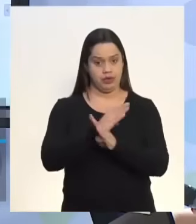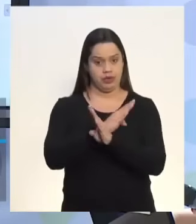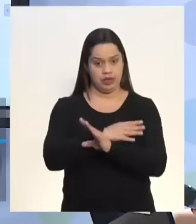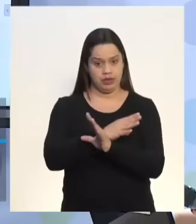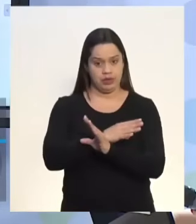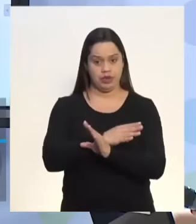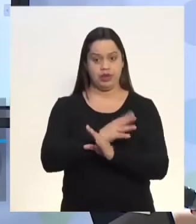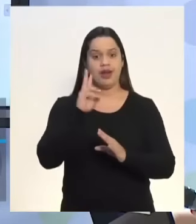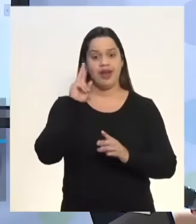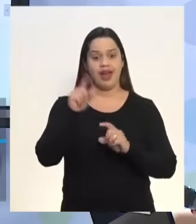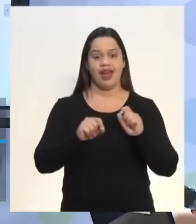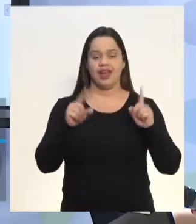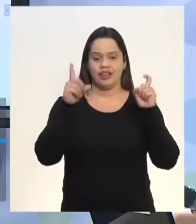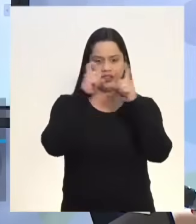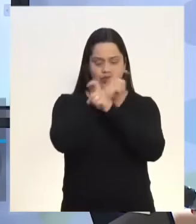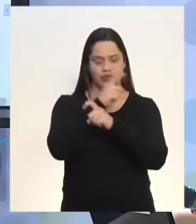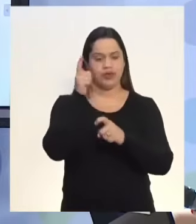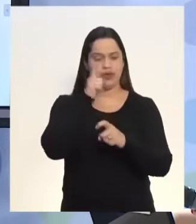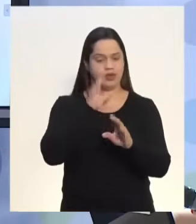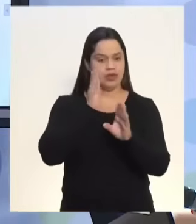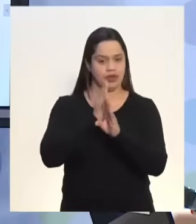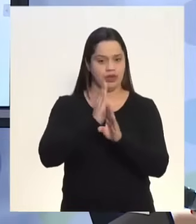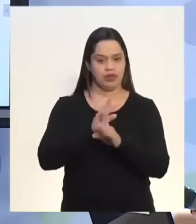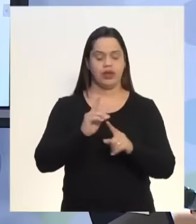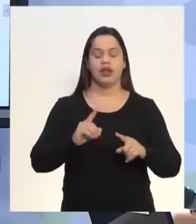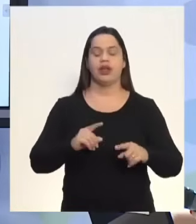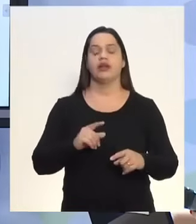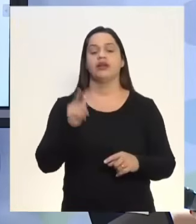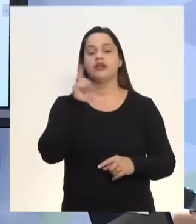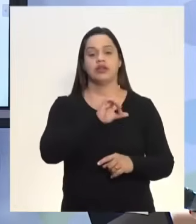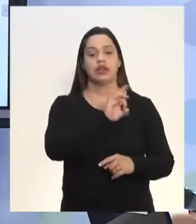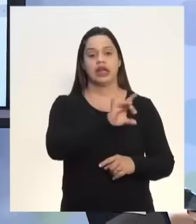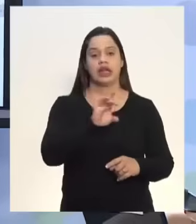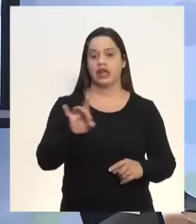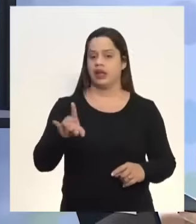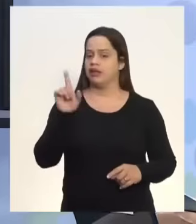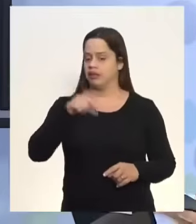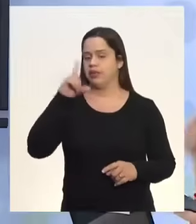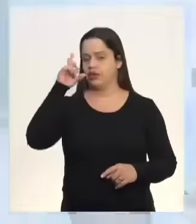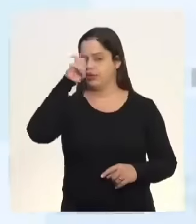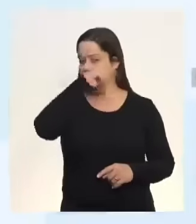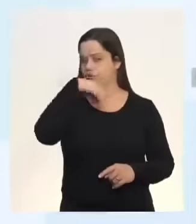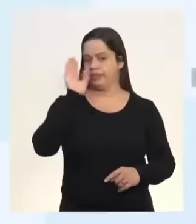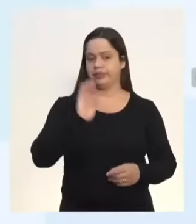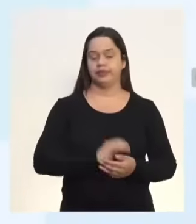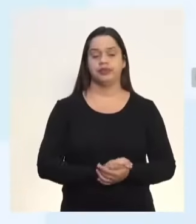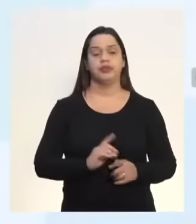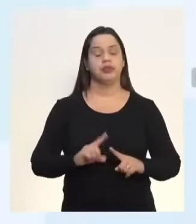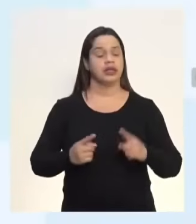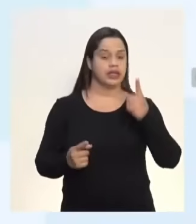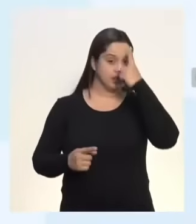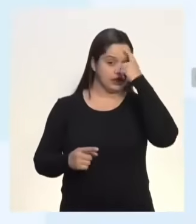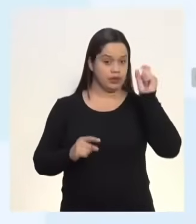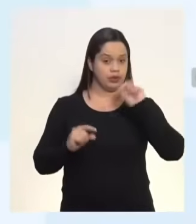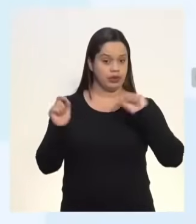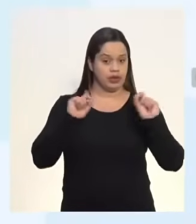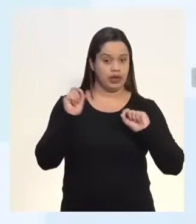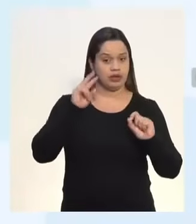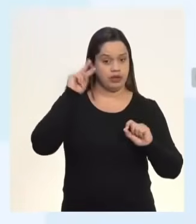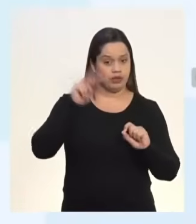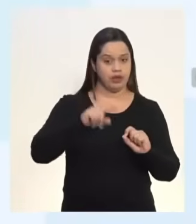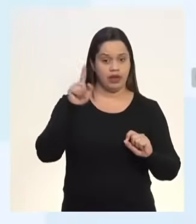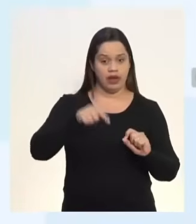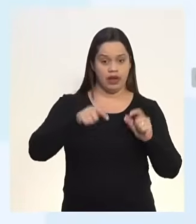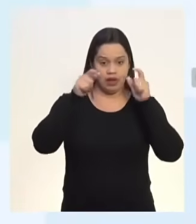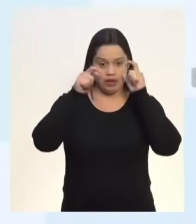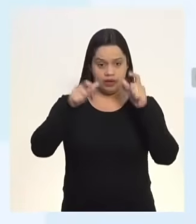talvez para vocês identificarem o que cada uma seria mais difícil mesmo. Então, a ideia aqui que vocês vão observar,